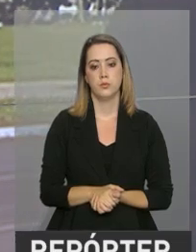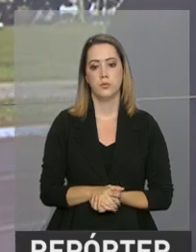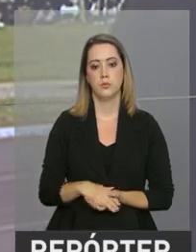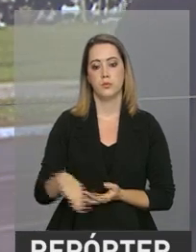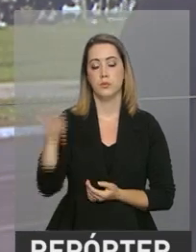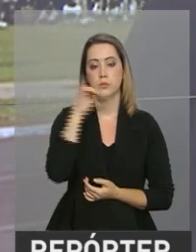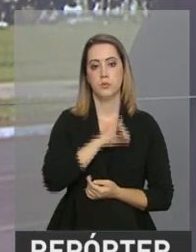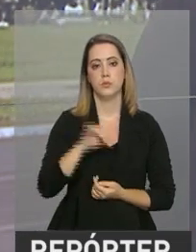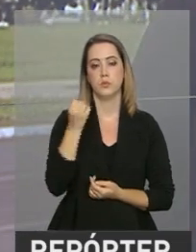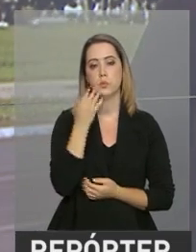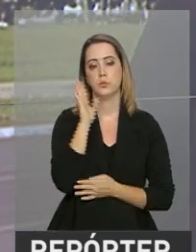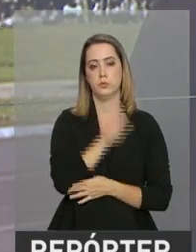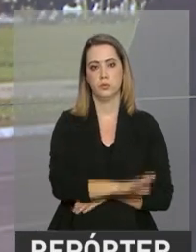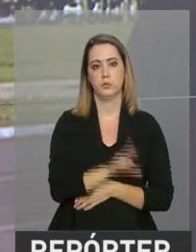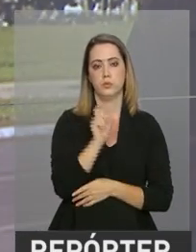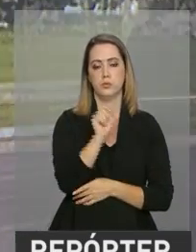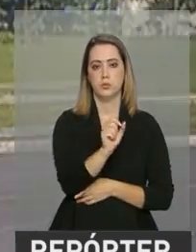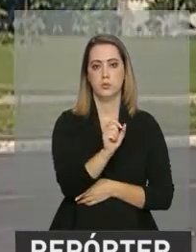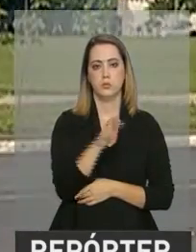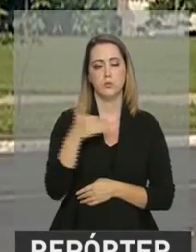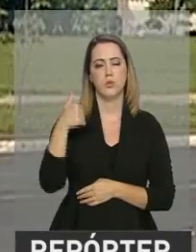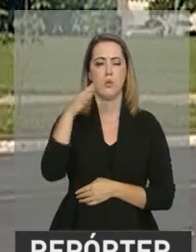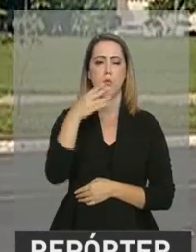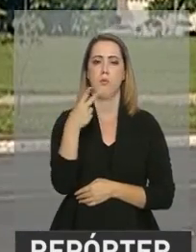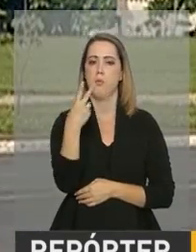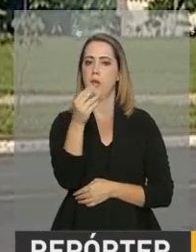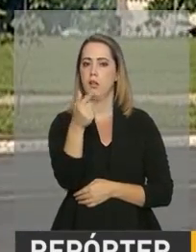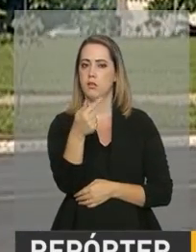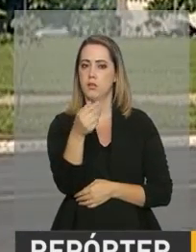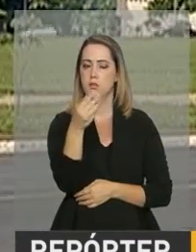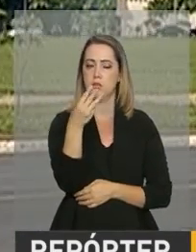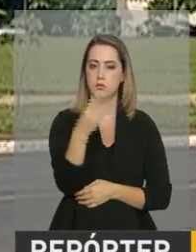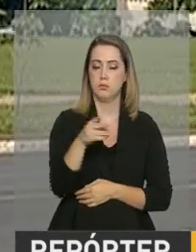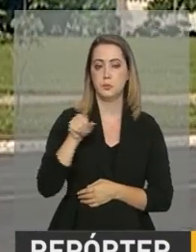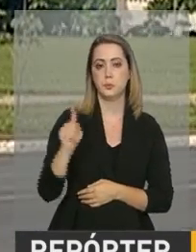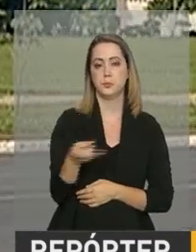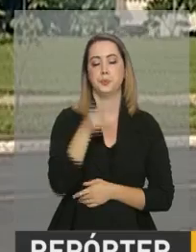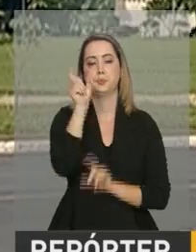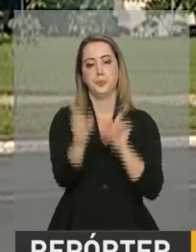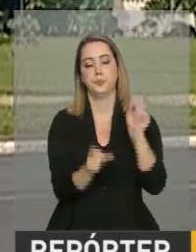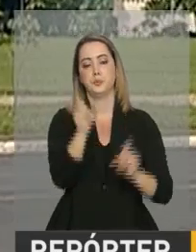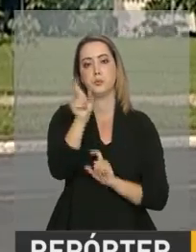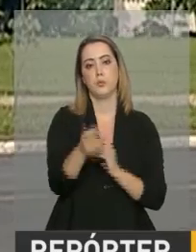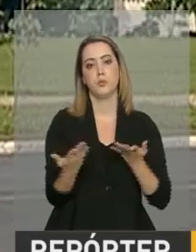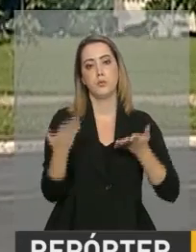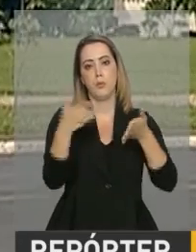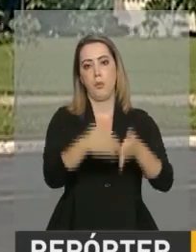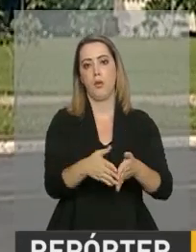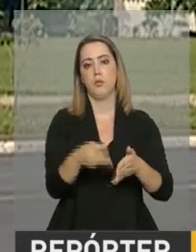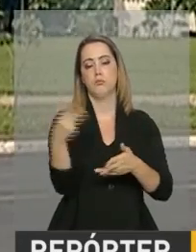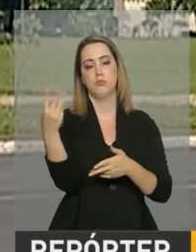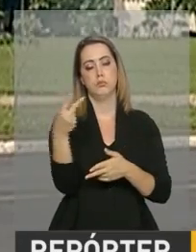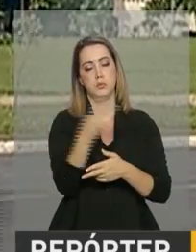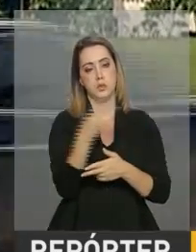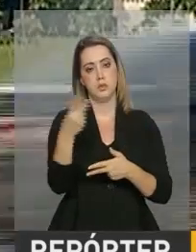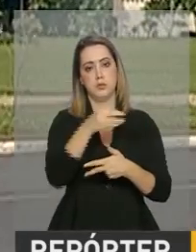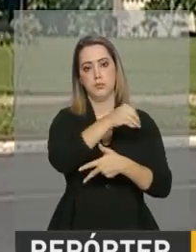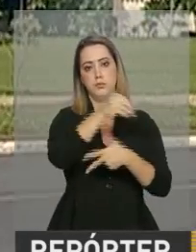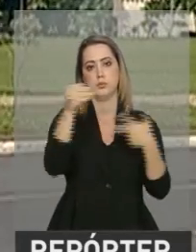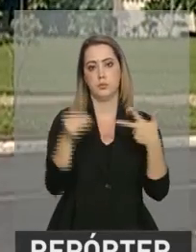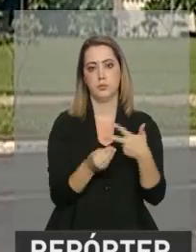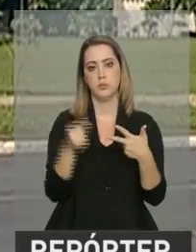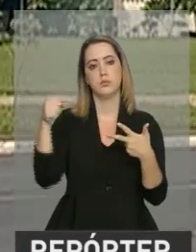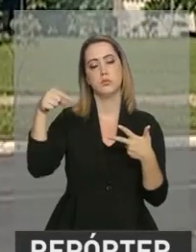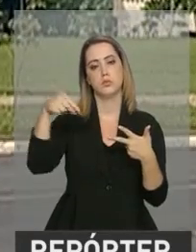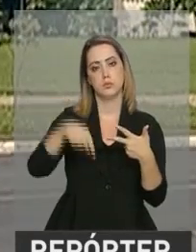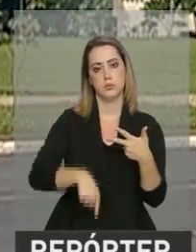Olá, José Luiz. Boa tarde. Mais de 273 mil estudantes participaram da segunda aplicação do Exame Nacional